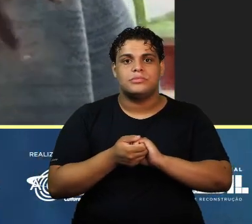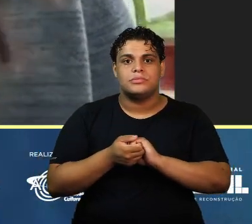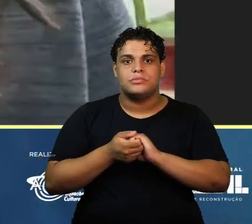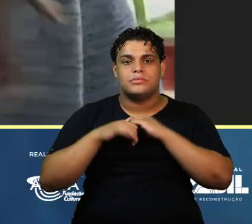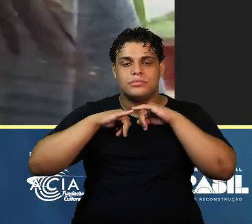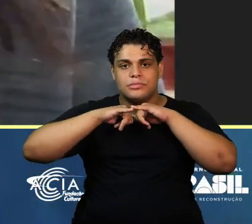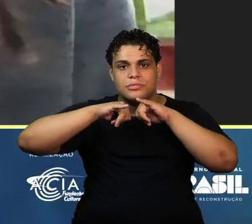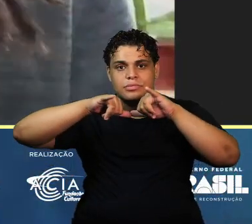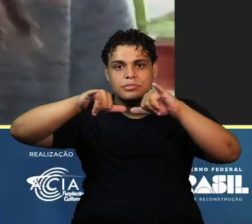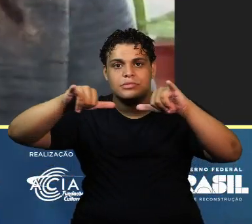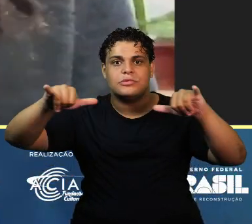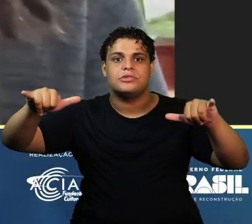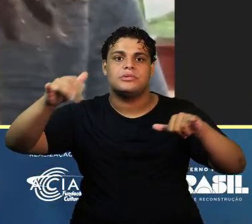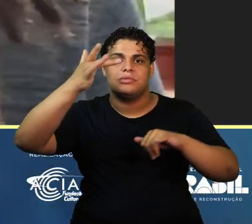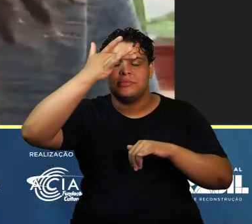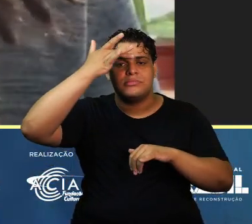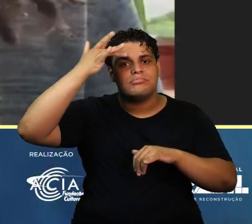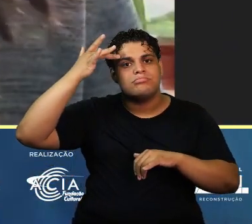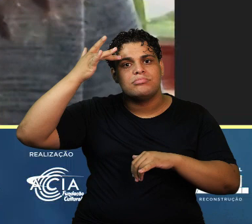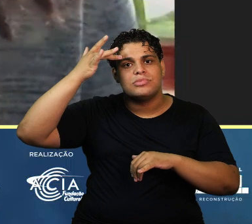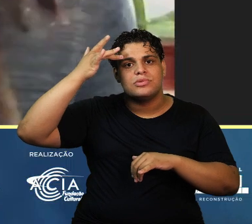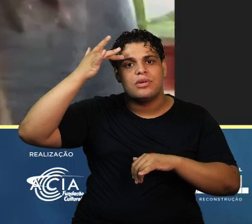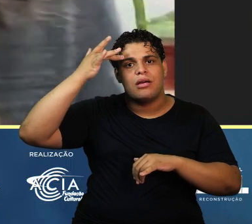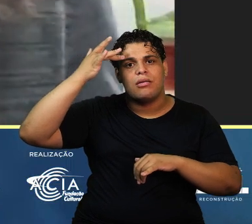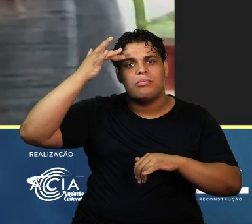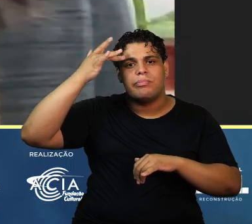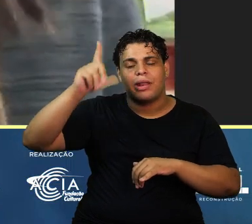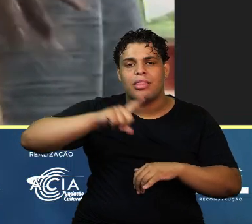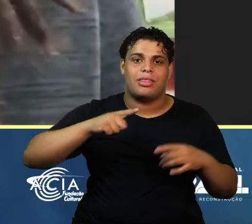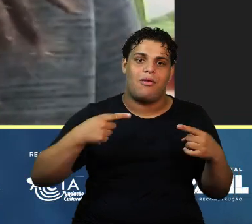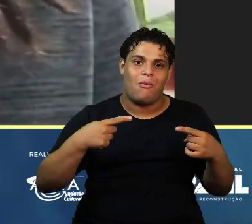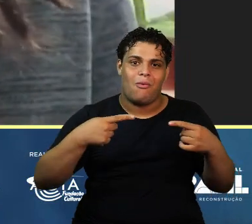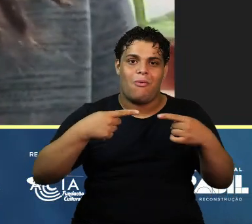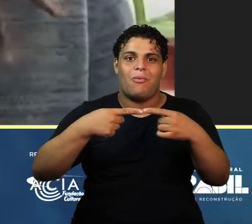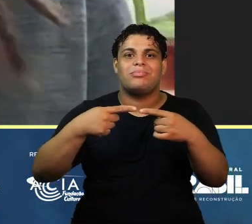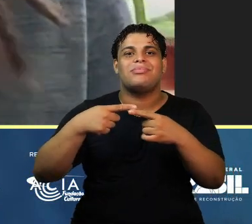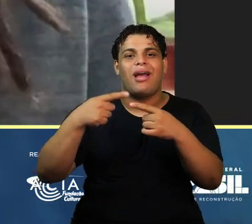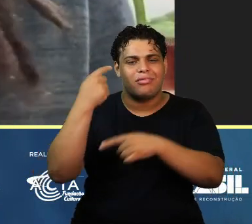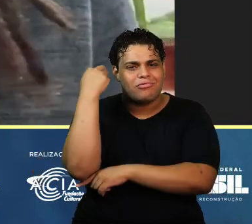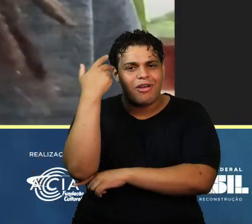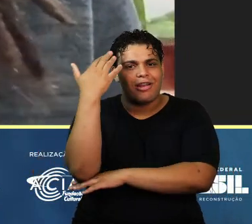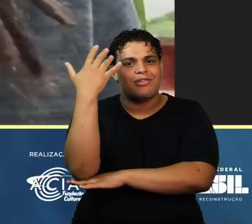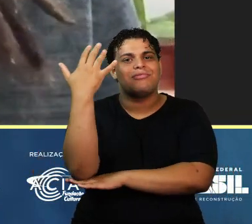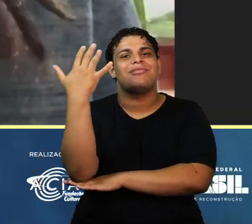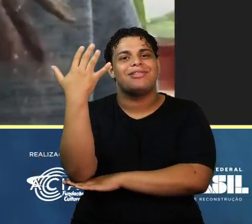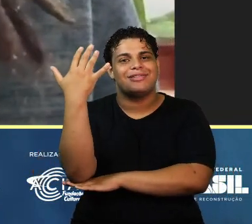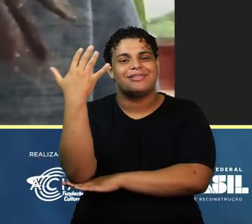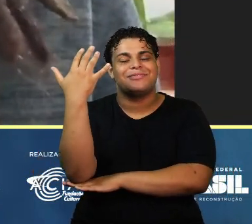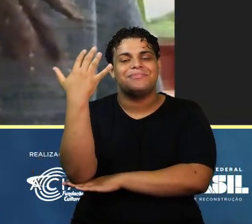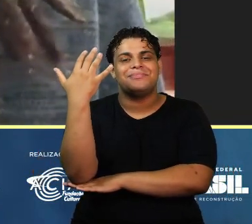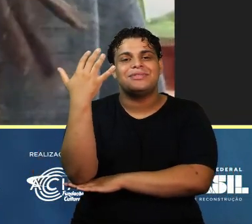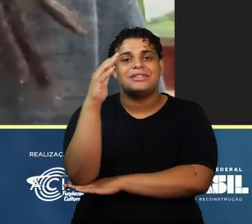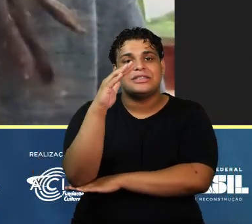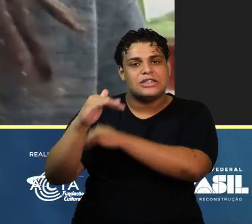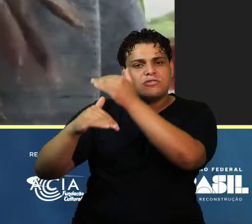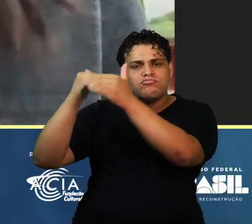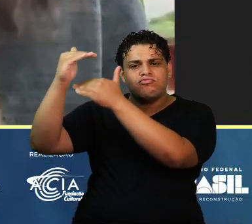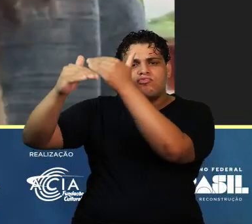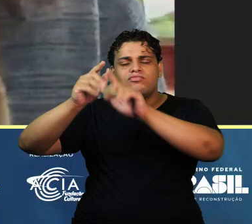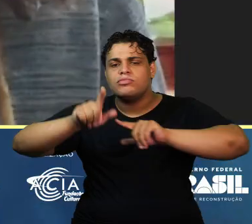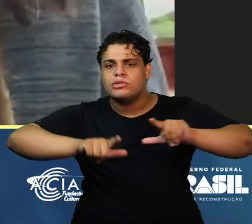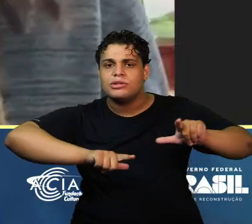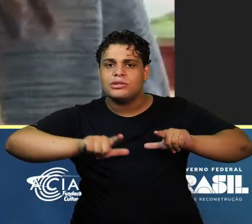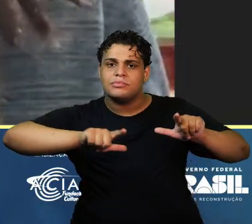levando as pessoas para ter um pouquinho de contato com a natureza. Durante esse trabalho que eu desenvolvo, eu também